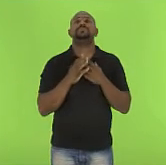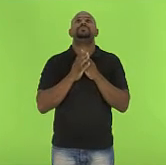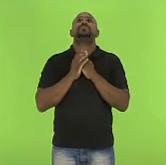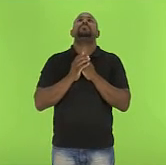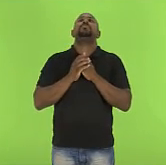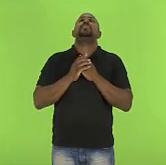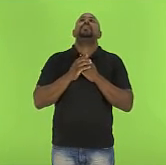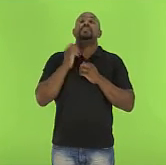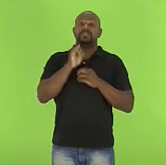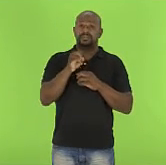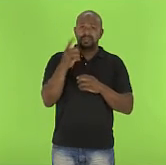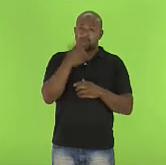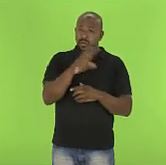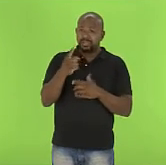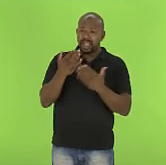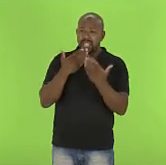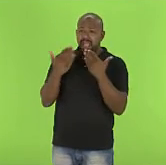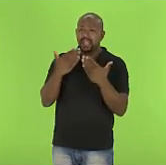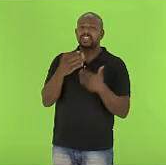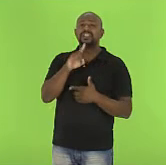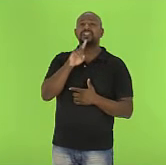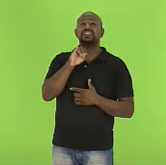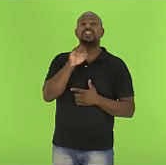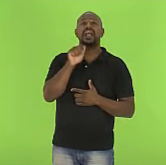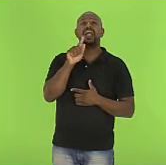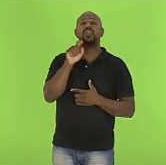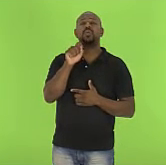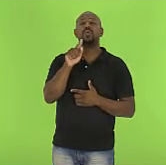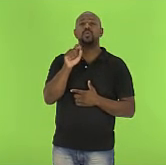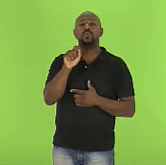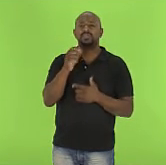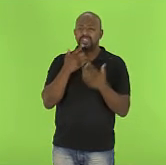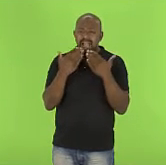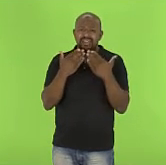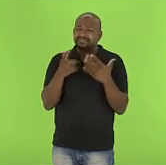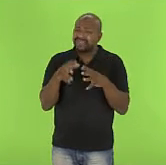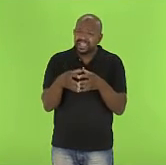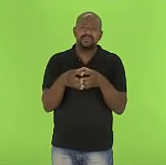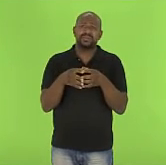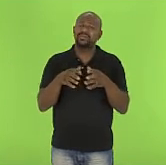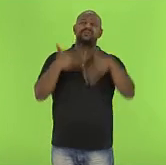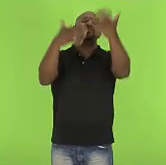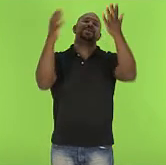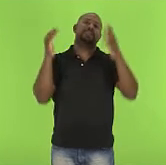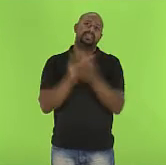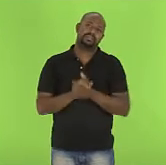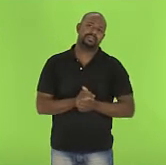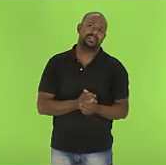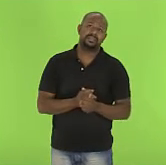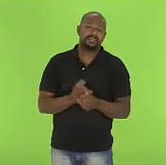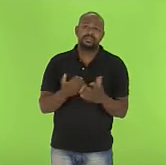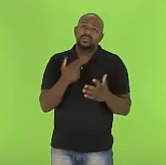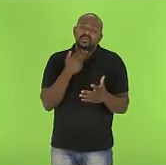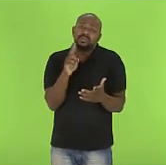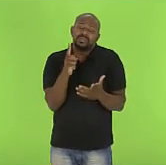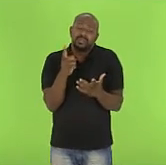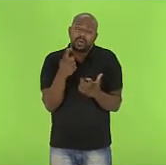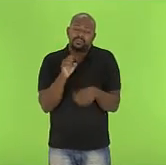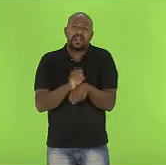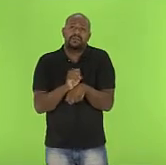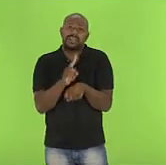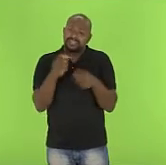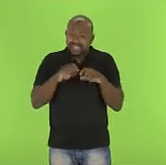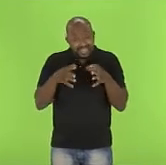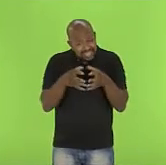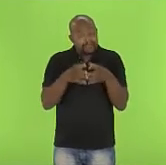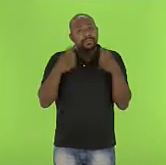criação. Se você não consegue estabelecer um diálogo, você pode ter certeza que a equipe não anda. E a gente não tinha opção da equipe não